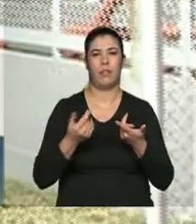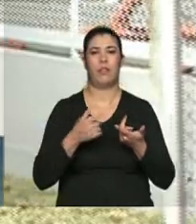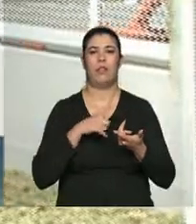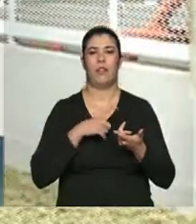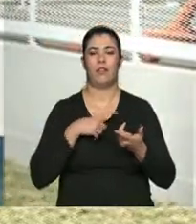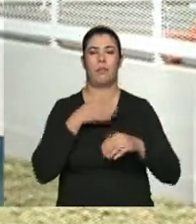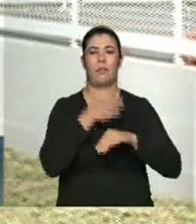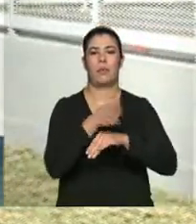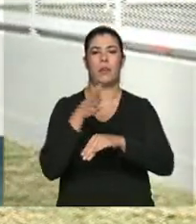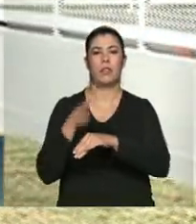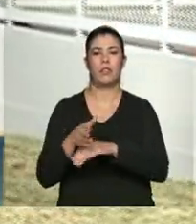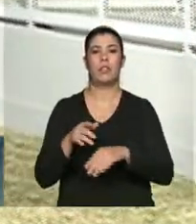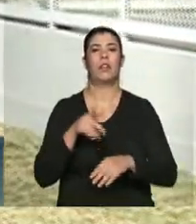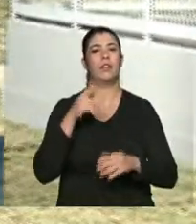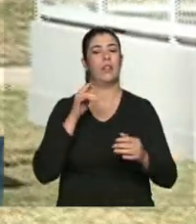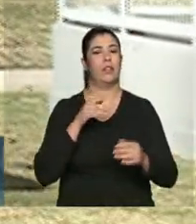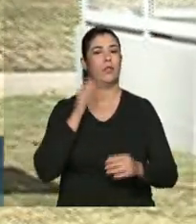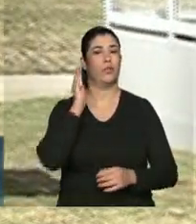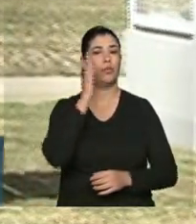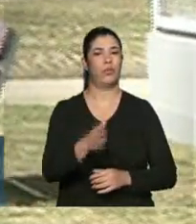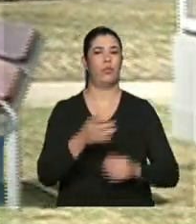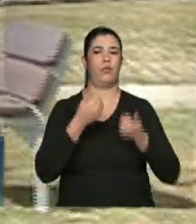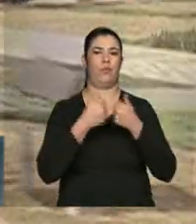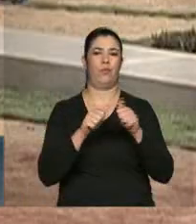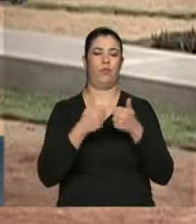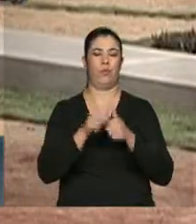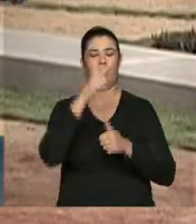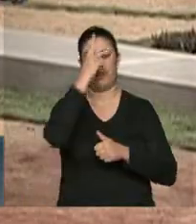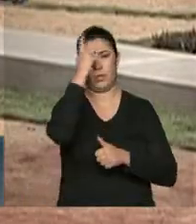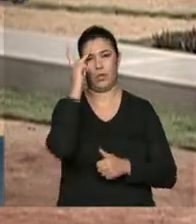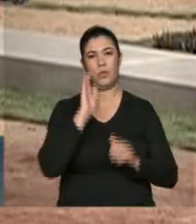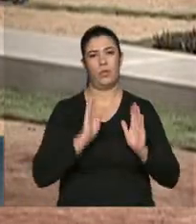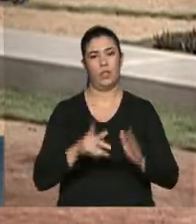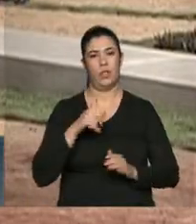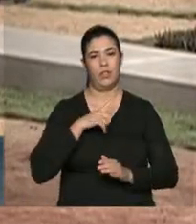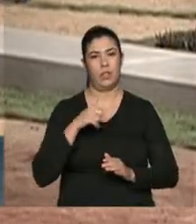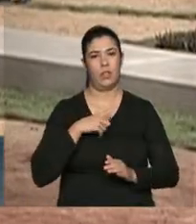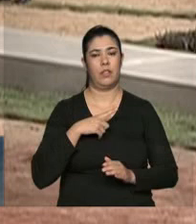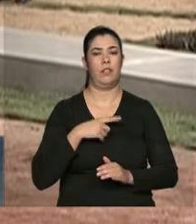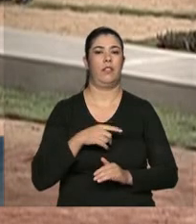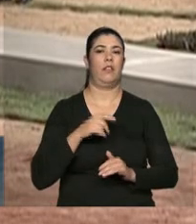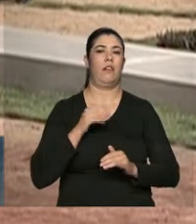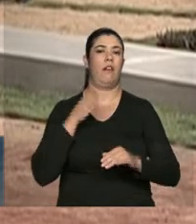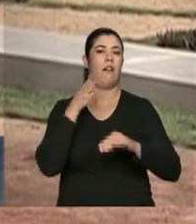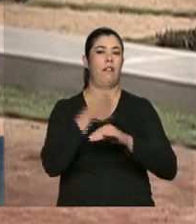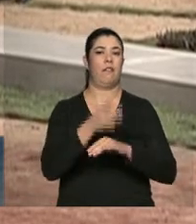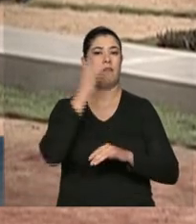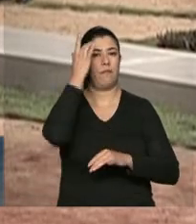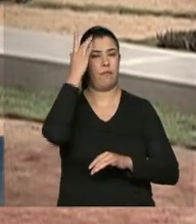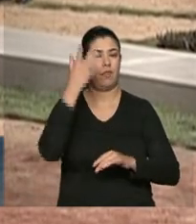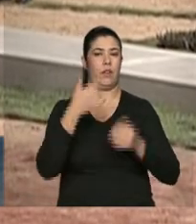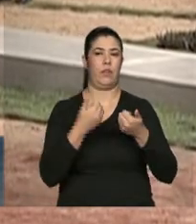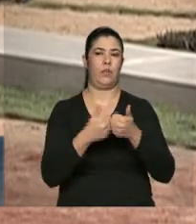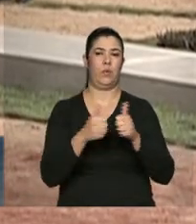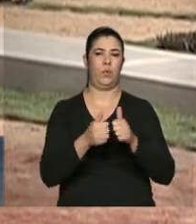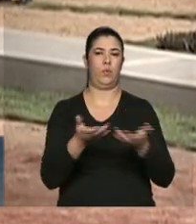têm acesso a ônibus. Os moradores já têm acesso ao sistema de transporte local.